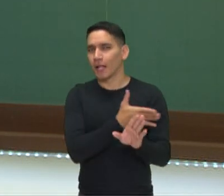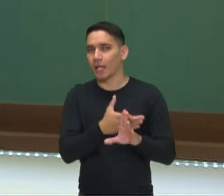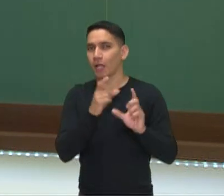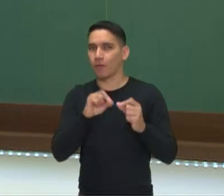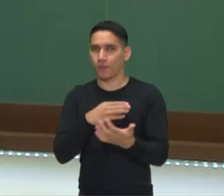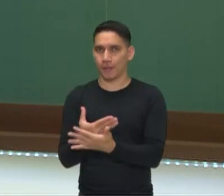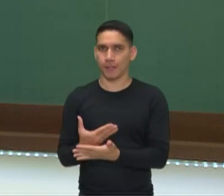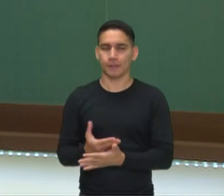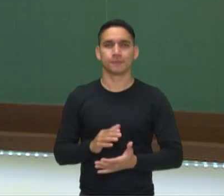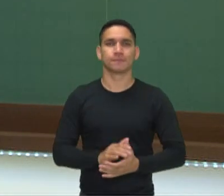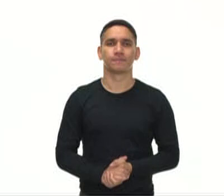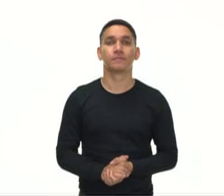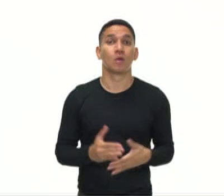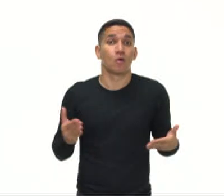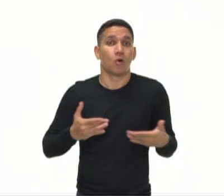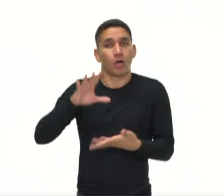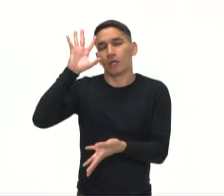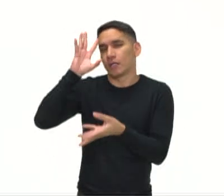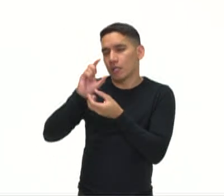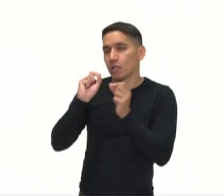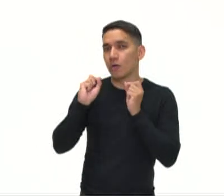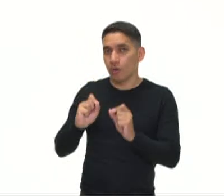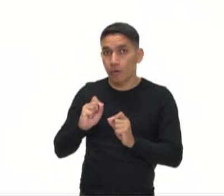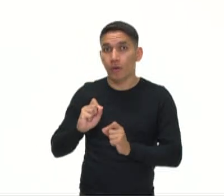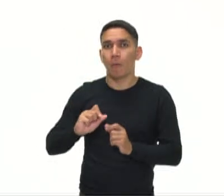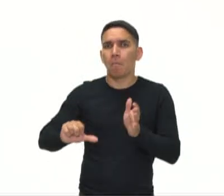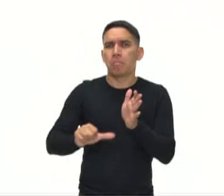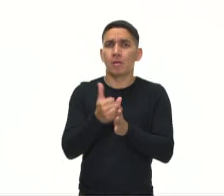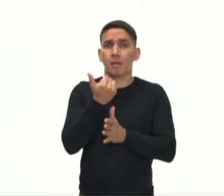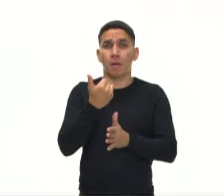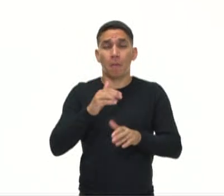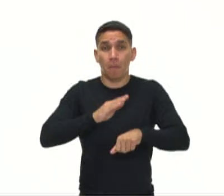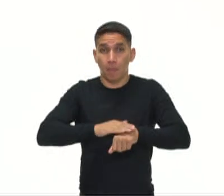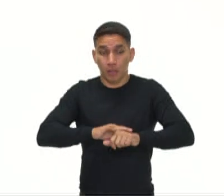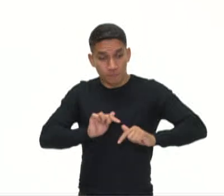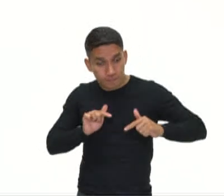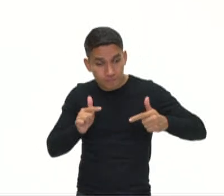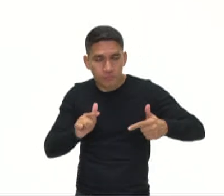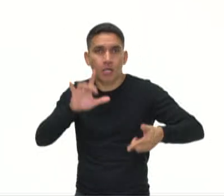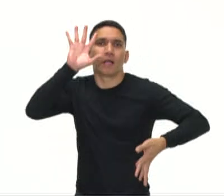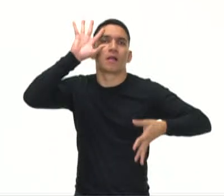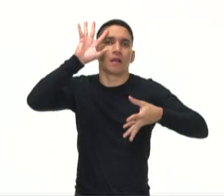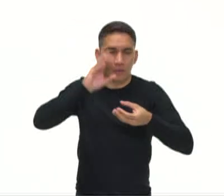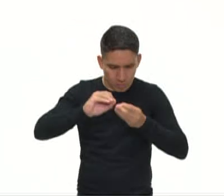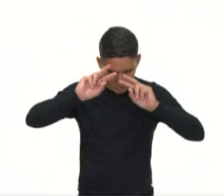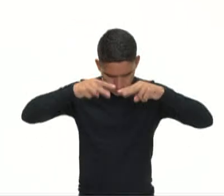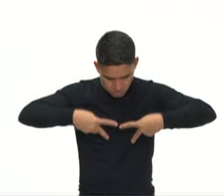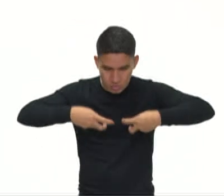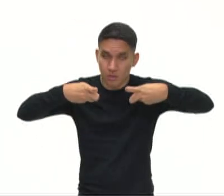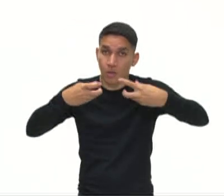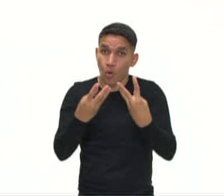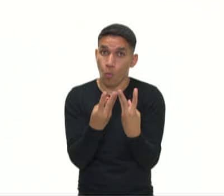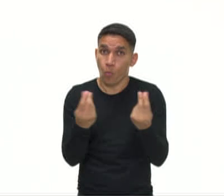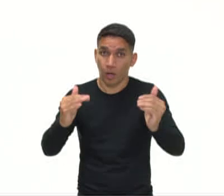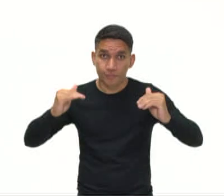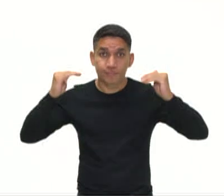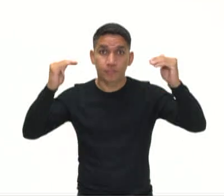nossa aula? Então hoje entendemos que o primeiro passo para o reconhecimento de nossos talentos é